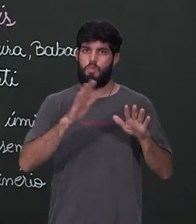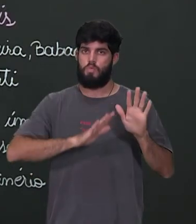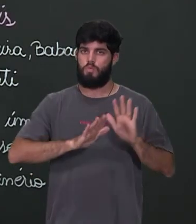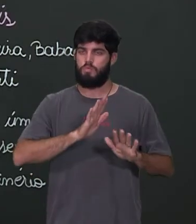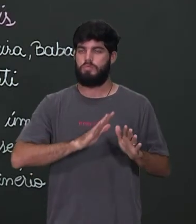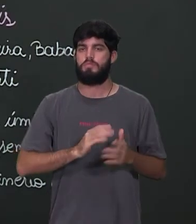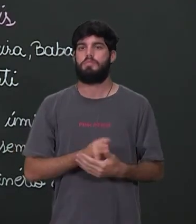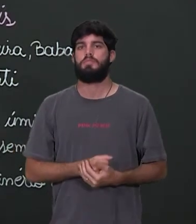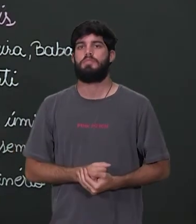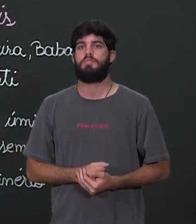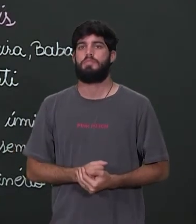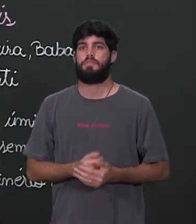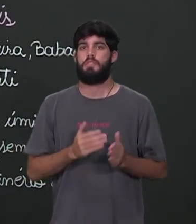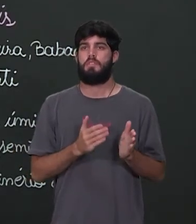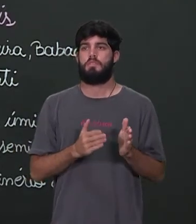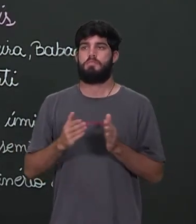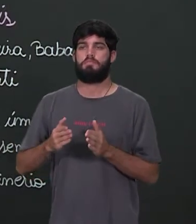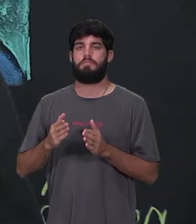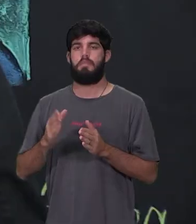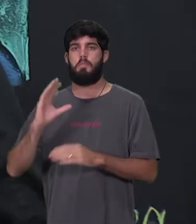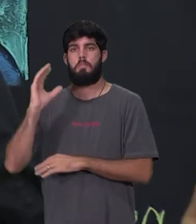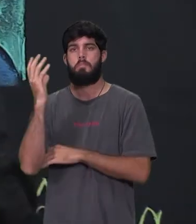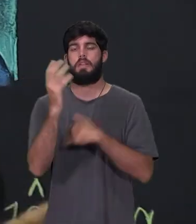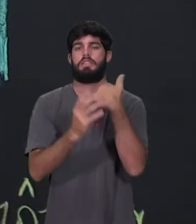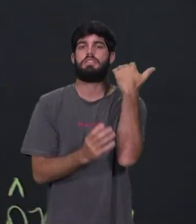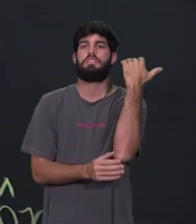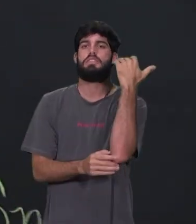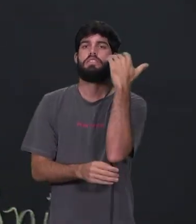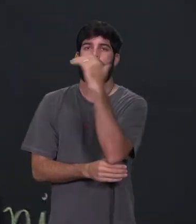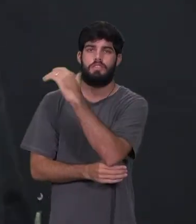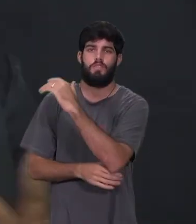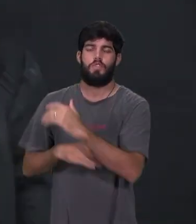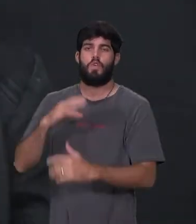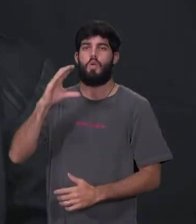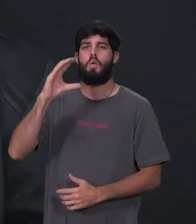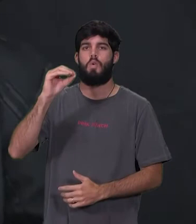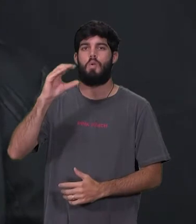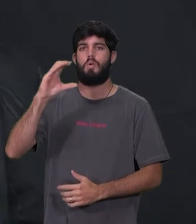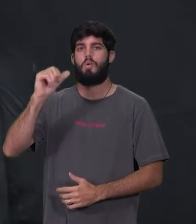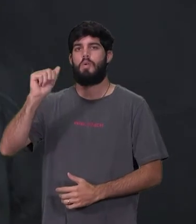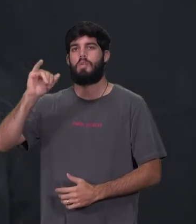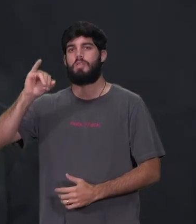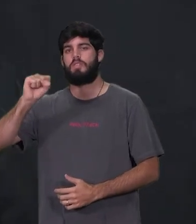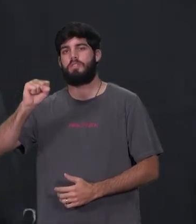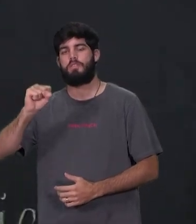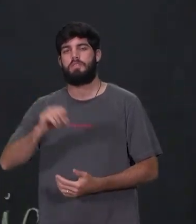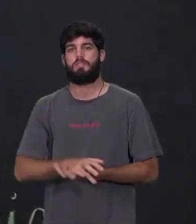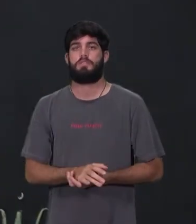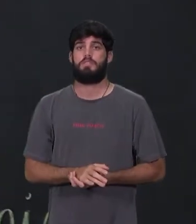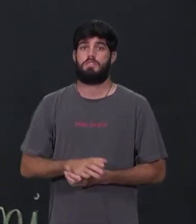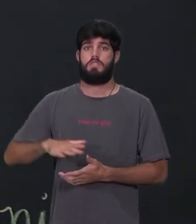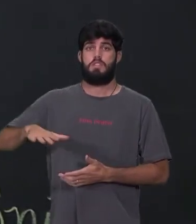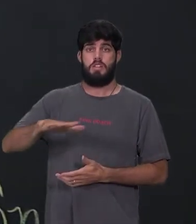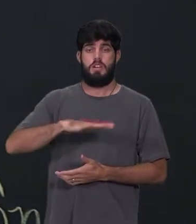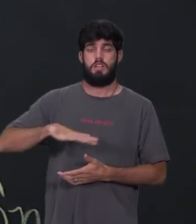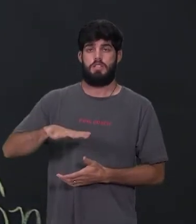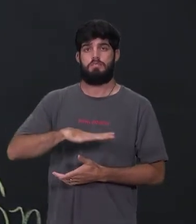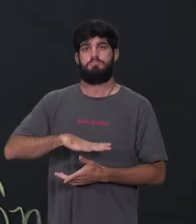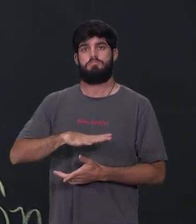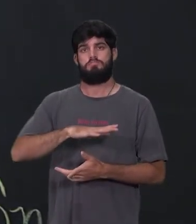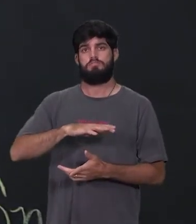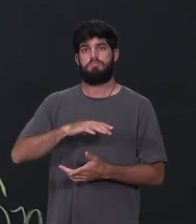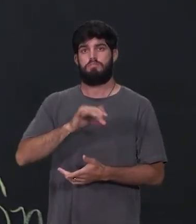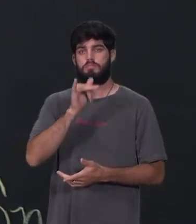pouquinho? Vamos falar de Mata dos Cocais? E a Mata dos Cocais, ela tem uma coisa interessante, porque ela é uma área de transição.